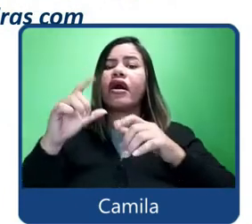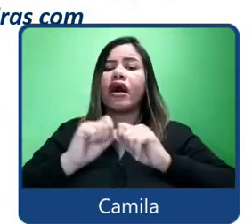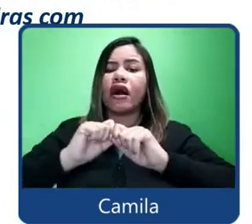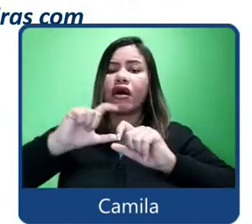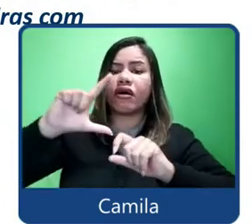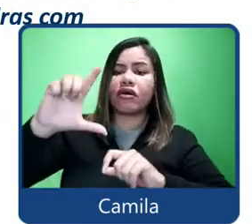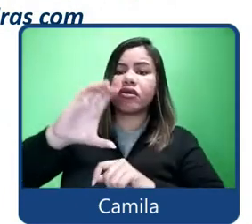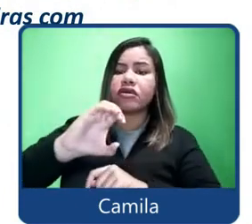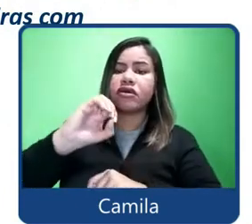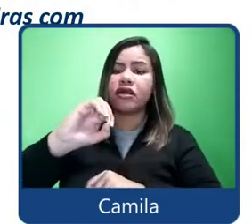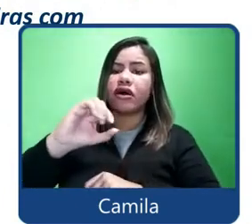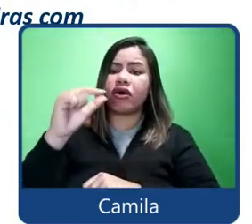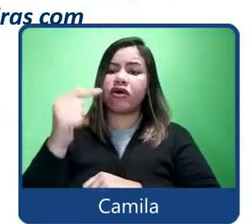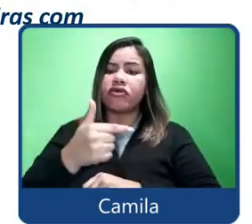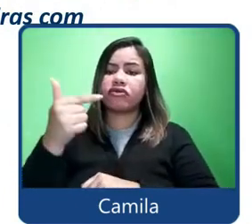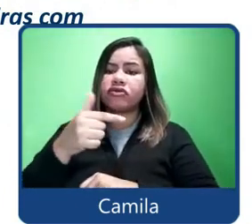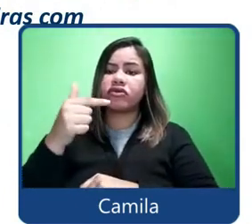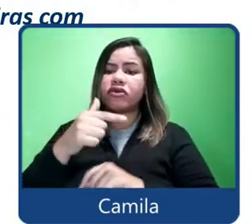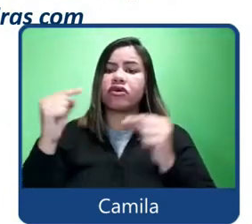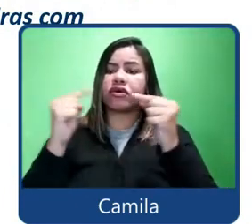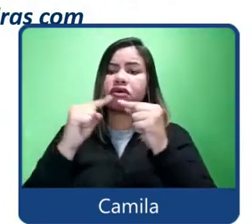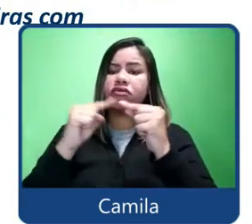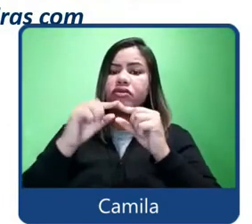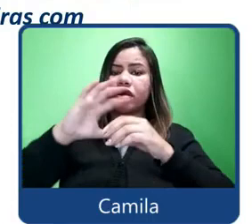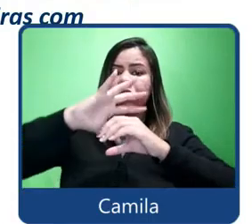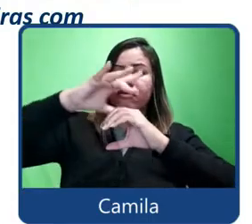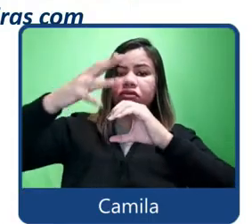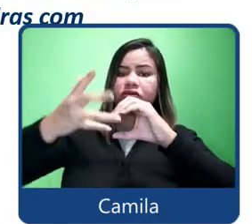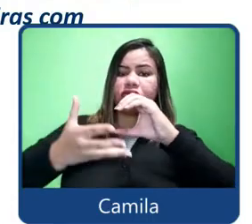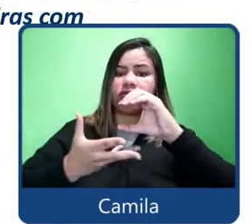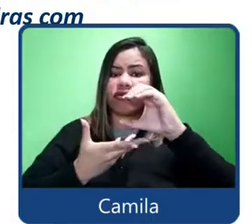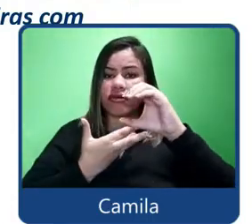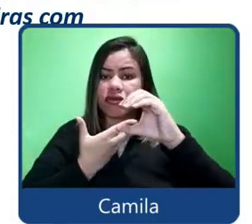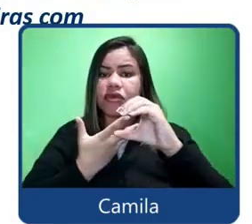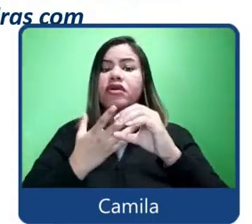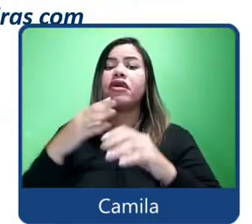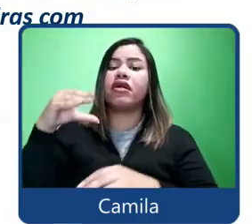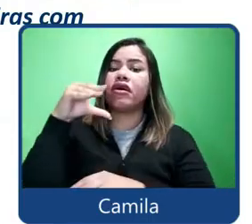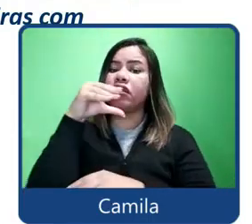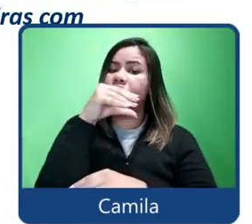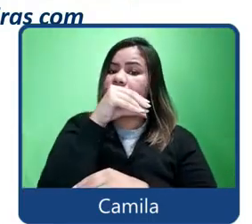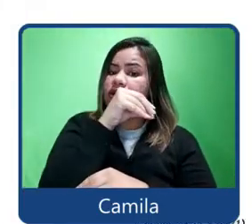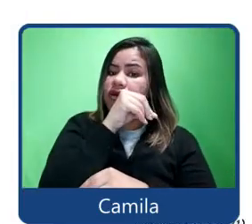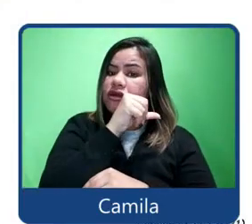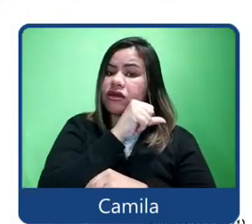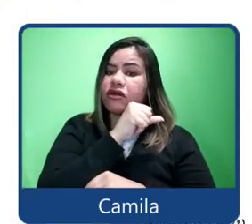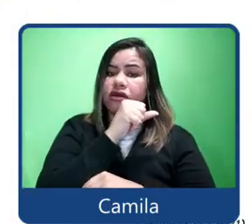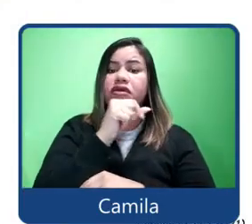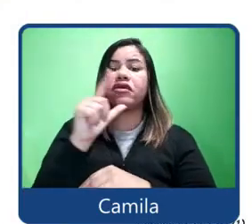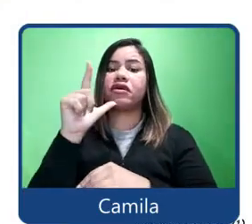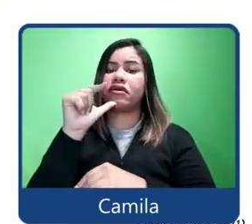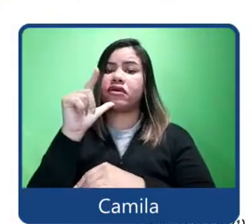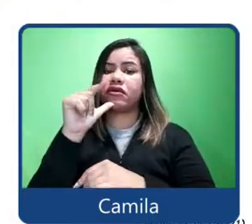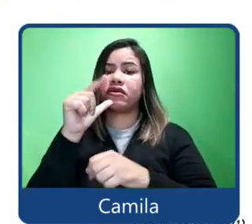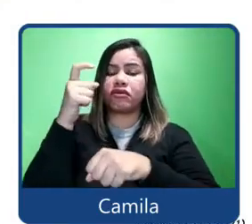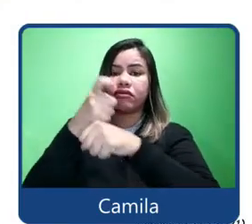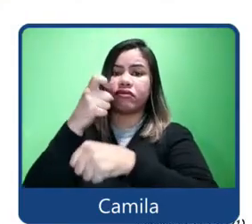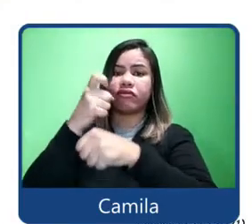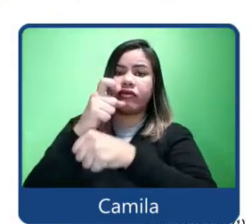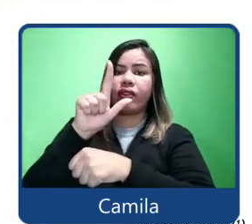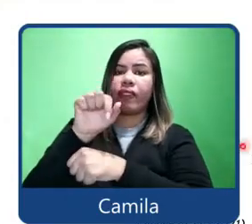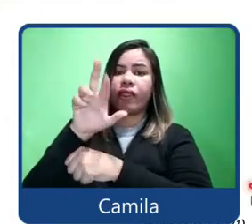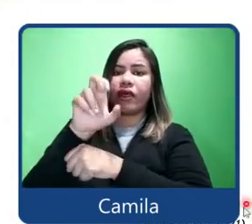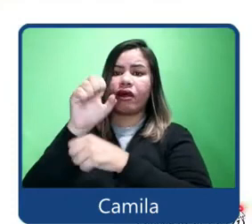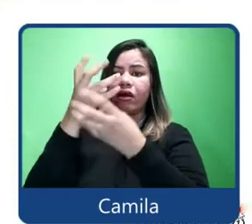e aquecimento subsuperficial do Atlântico Norte, desestabilizando as geleiras com terminação oceânica na Groenlândia. Vejam